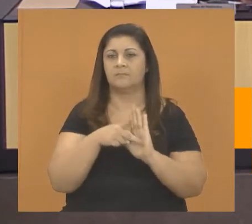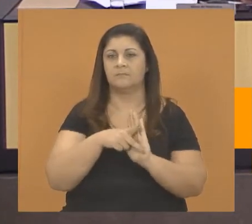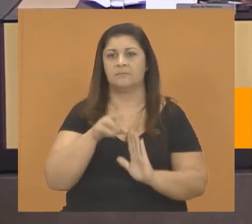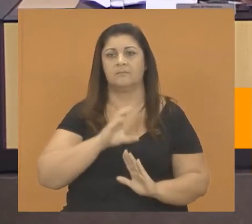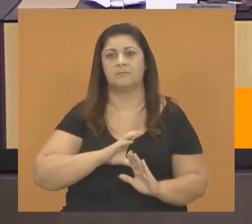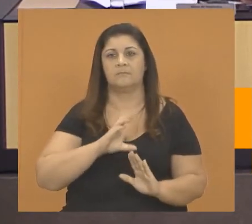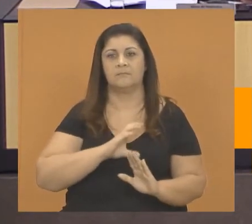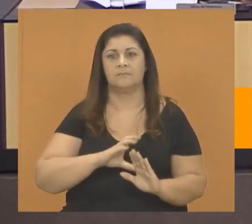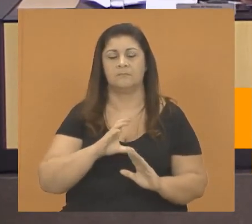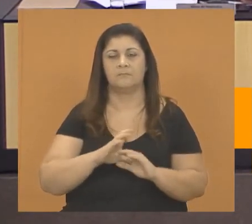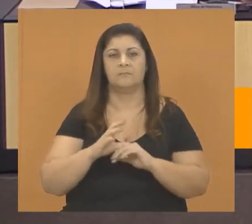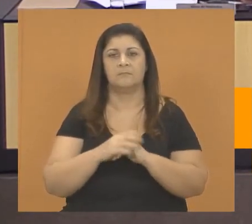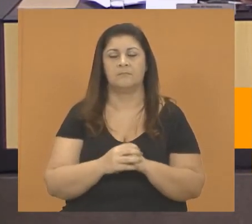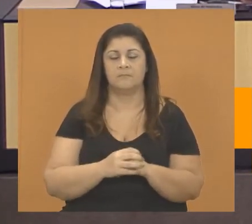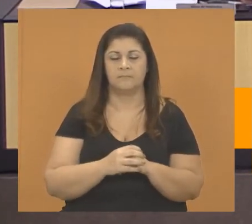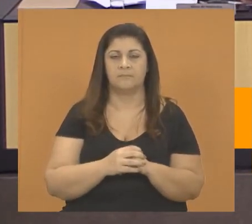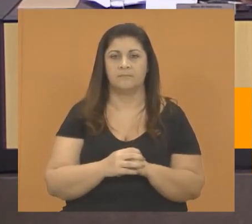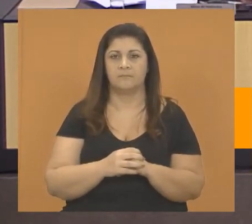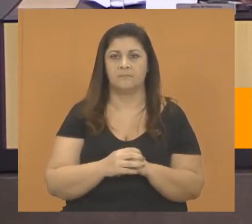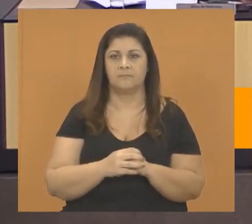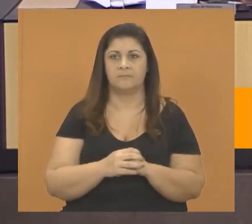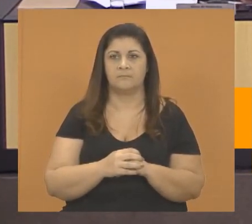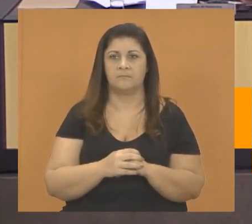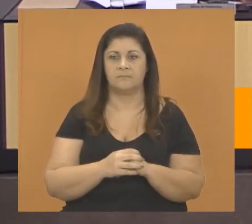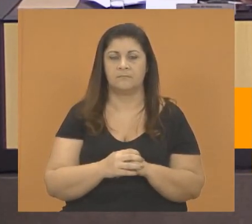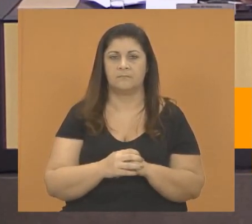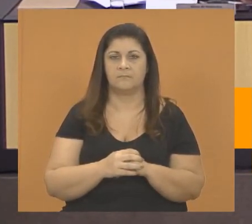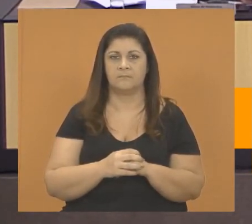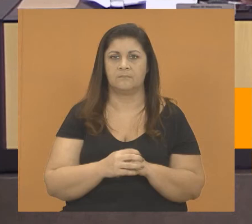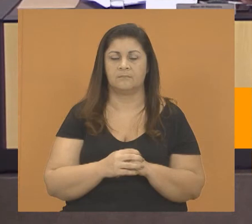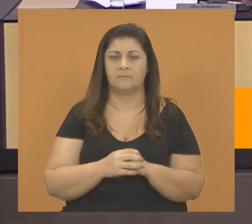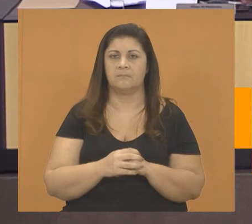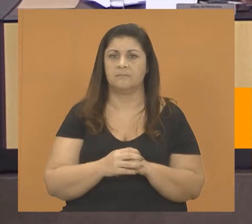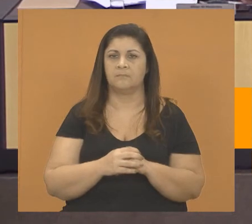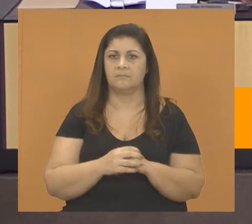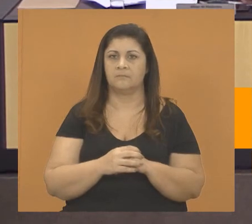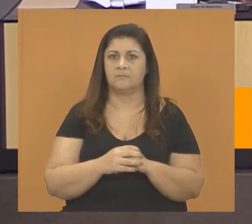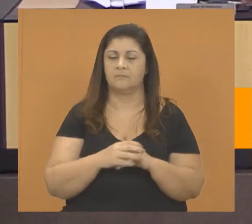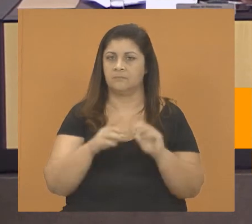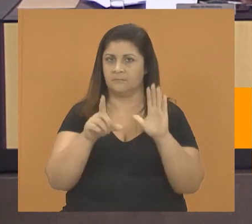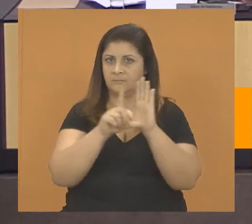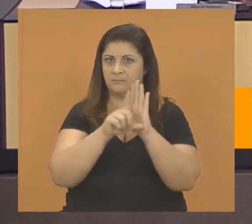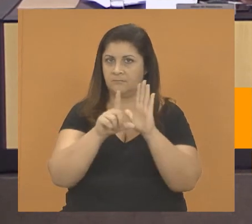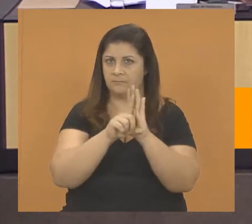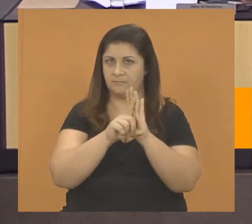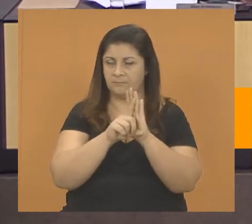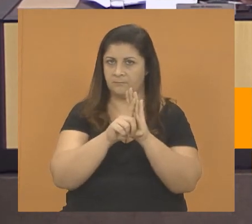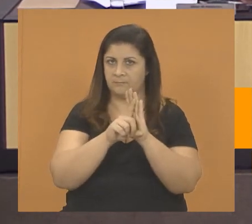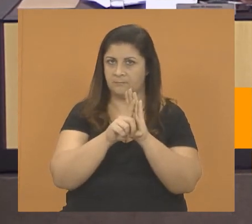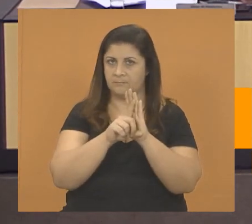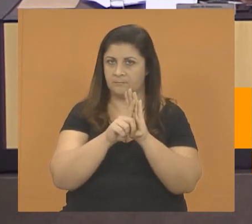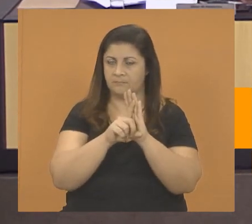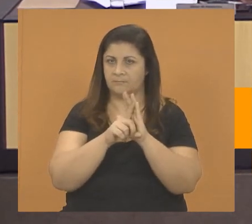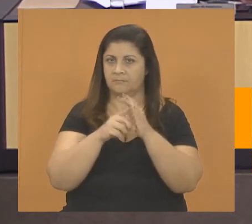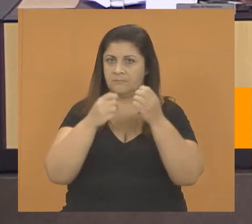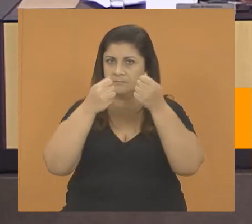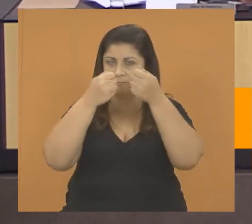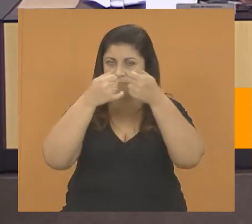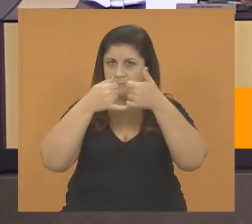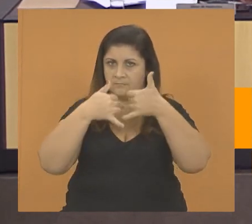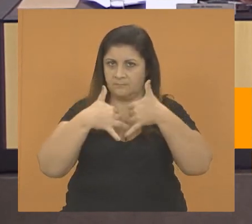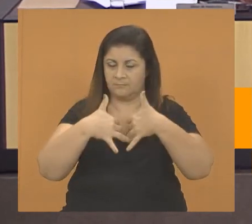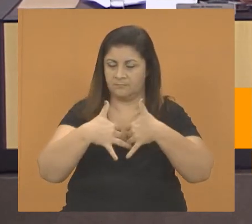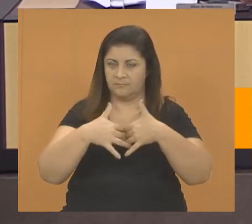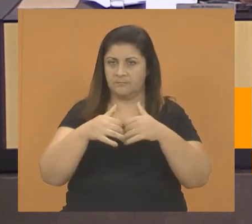28 9 2017 que de clã de creta e promulga a lei orgânica do município de jacareí artigo